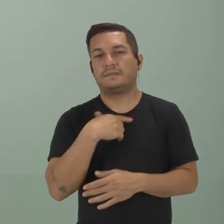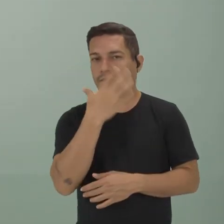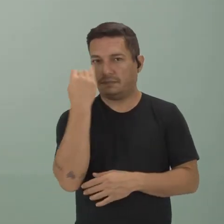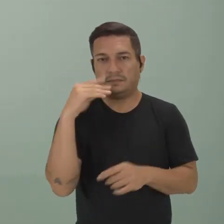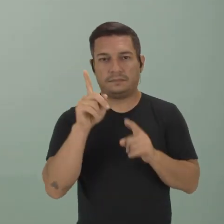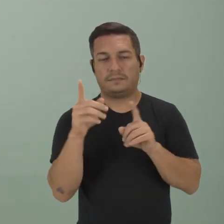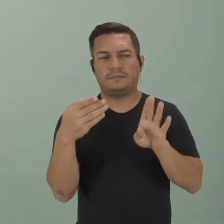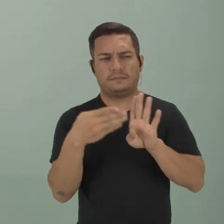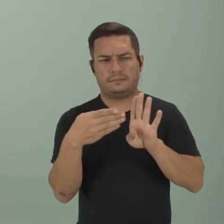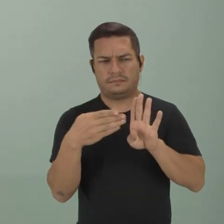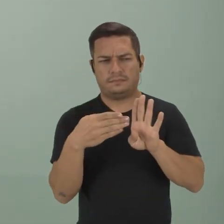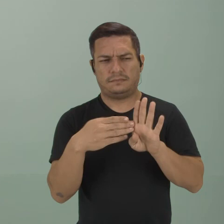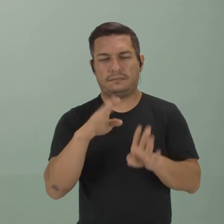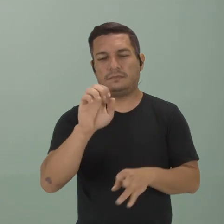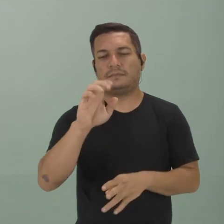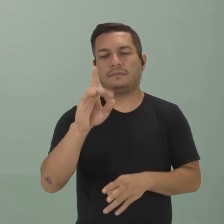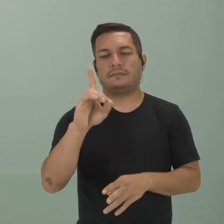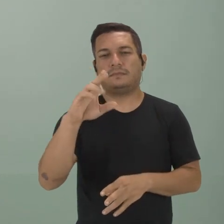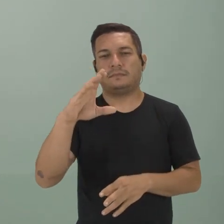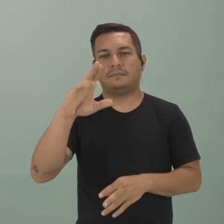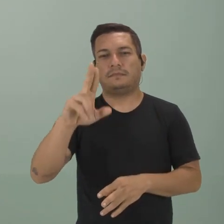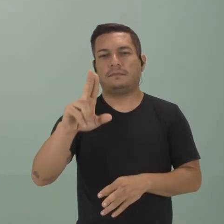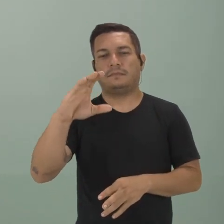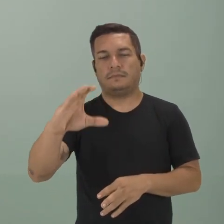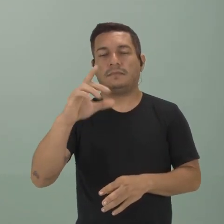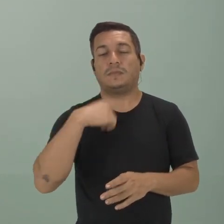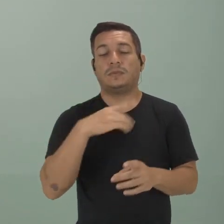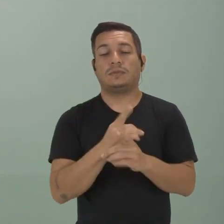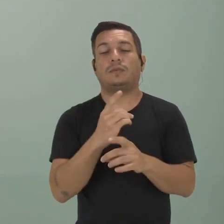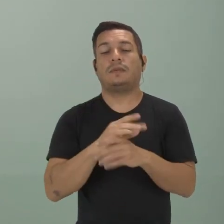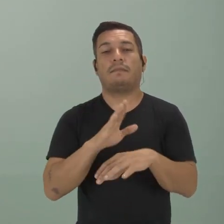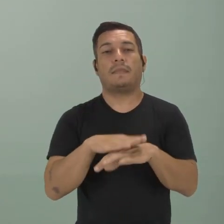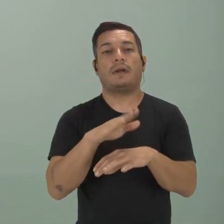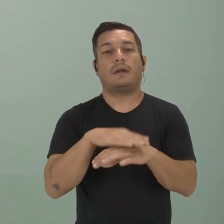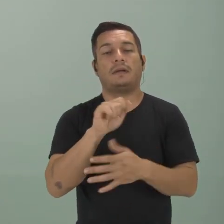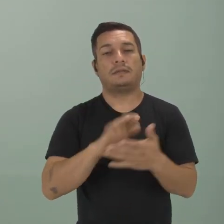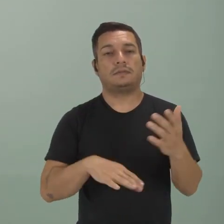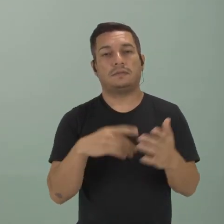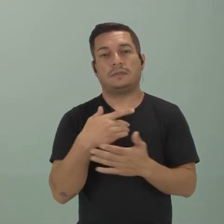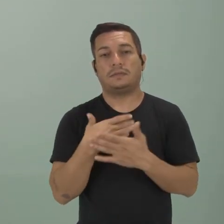aqui. Até a próxima. Não esqueçam de acessar a plataforma Eduque.